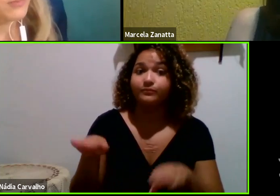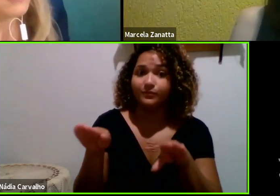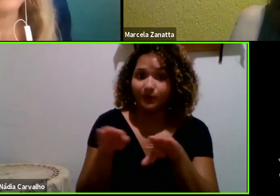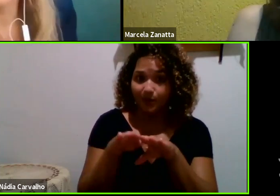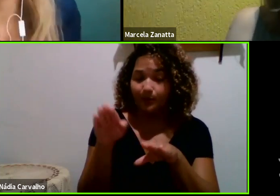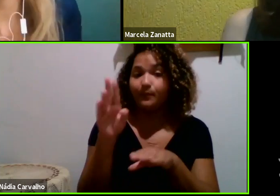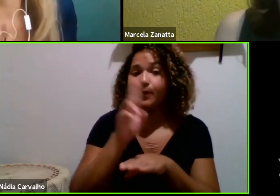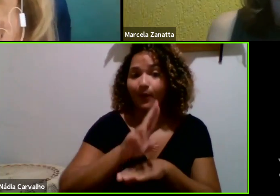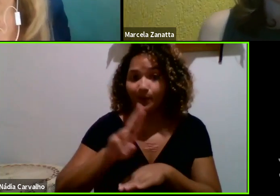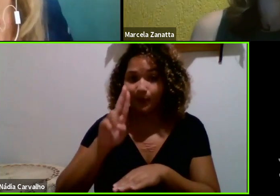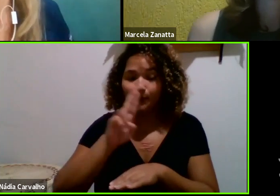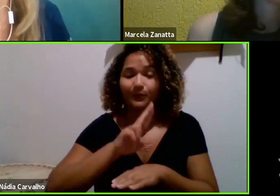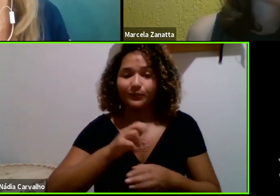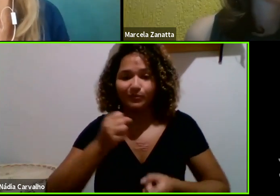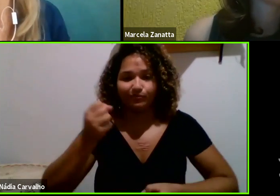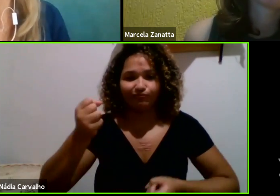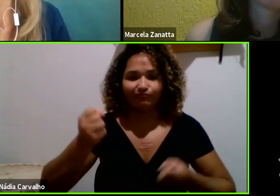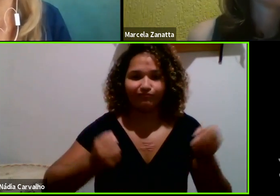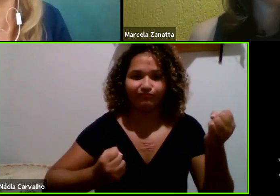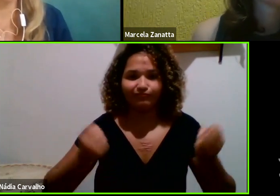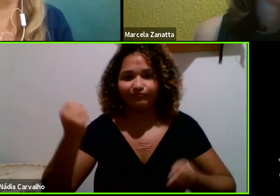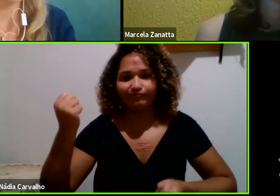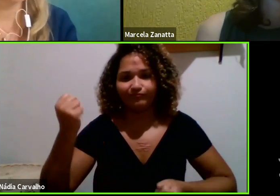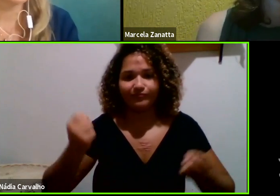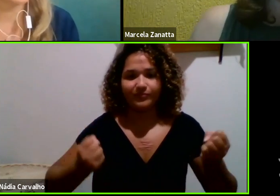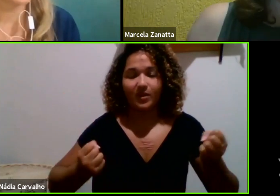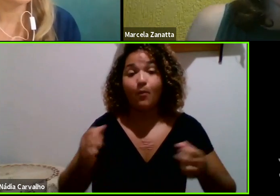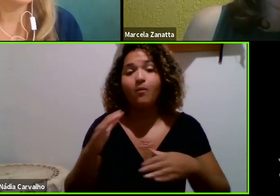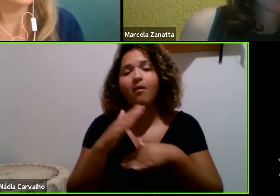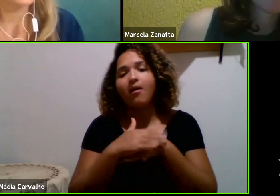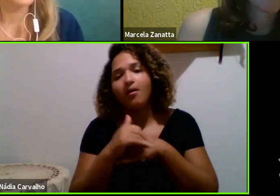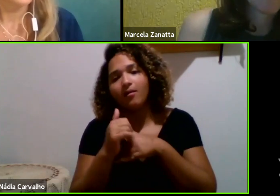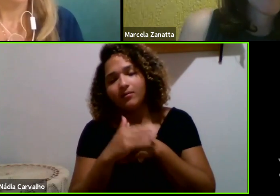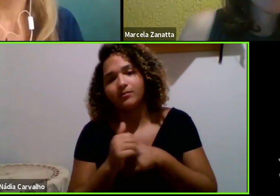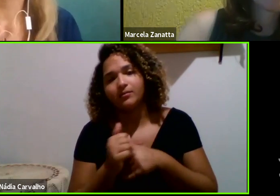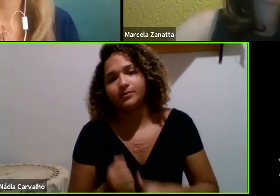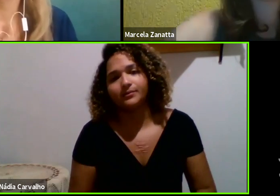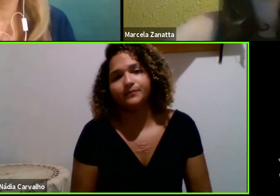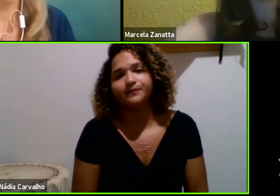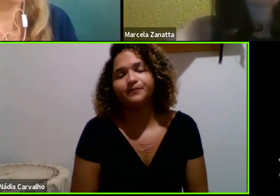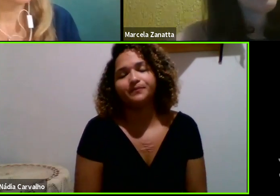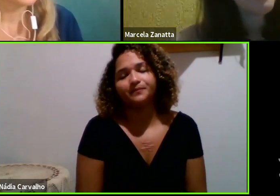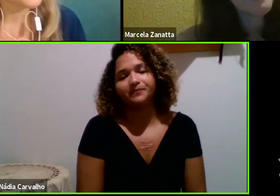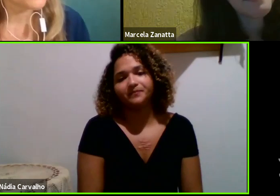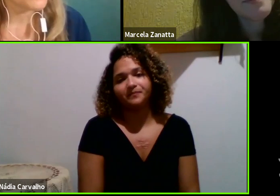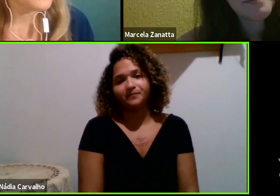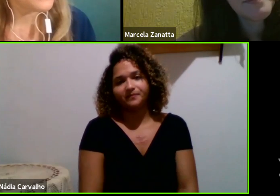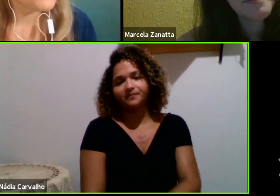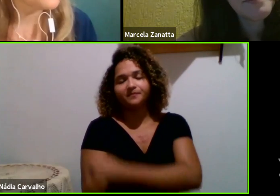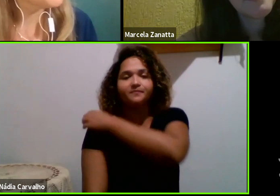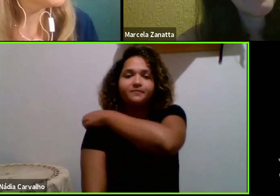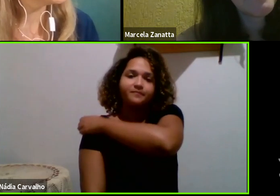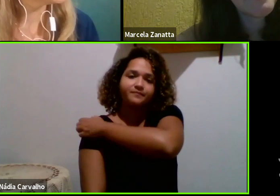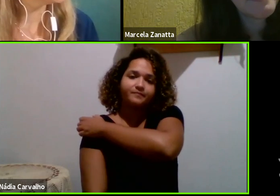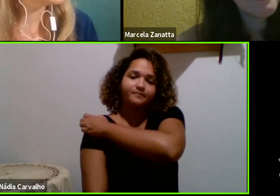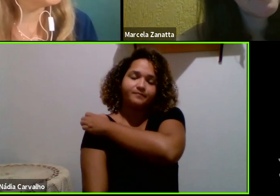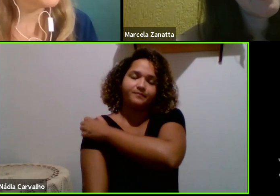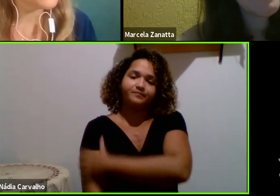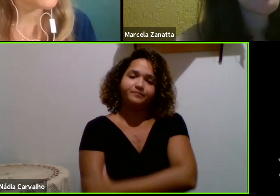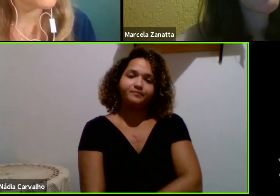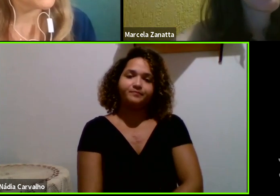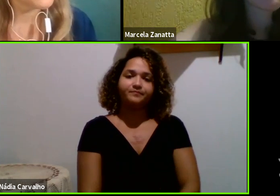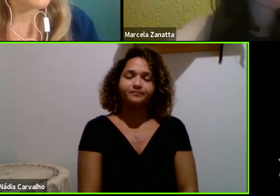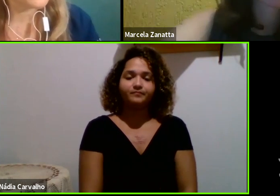rebozo também. é uma pergunta das meninas. Deixa eu só ver quem foi que perguntou